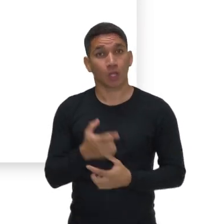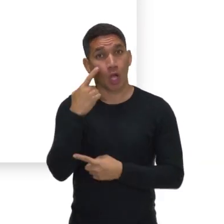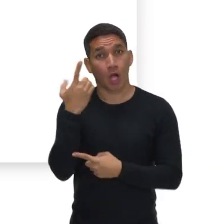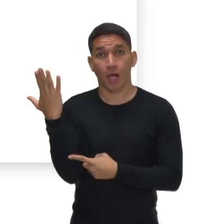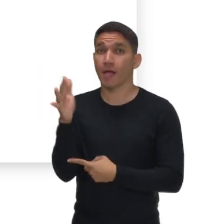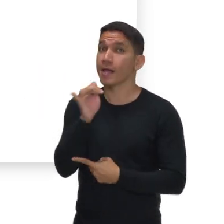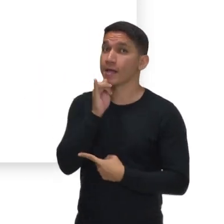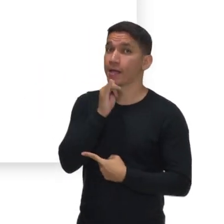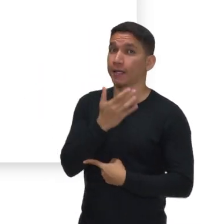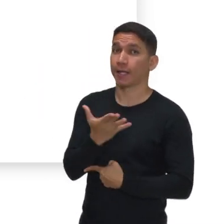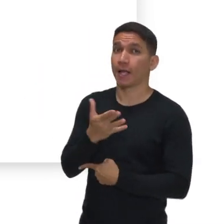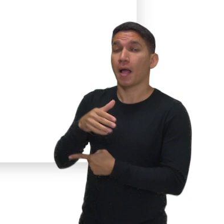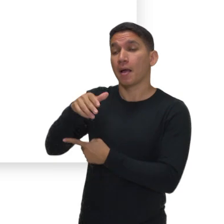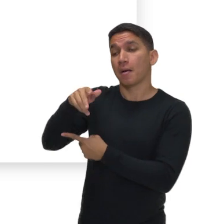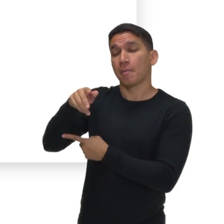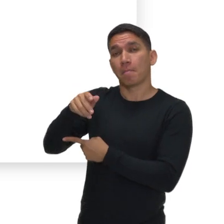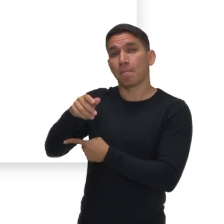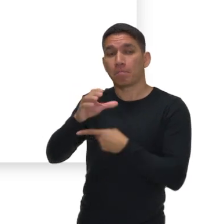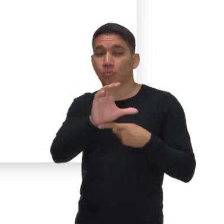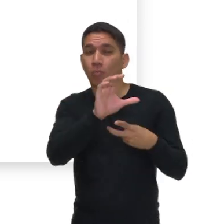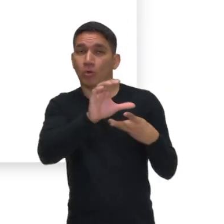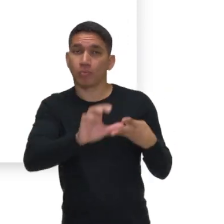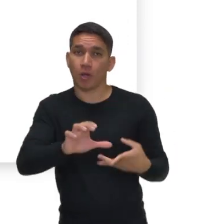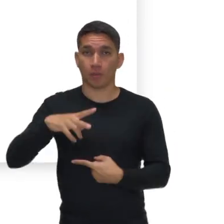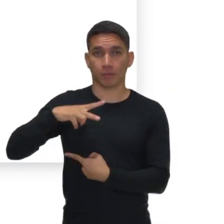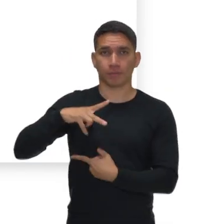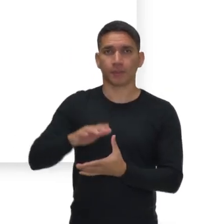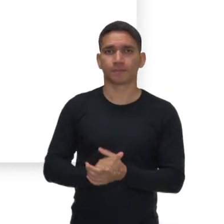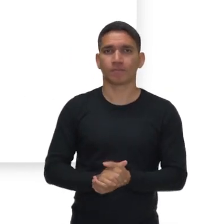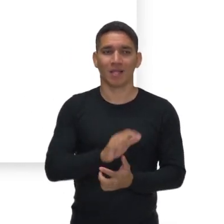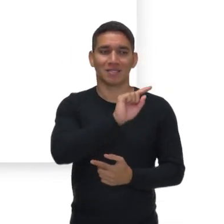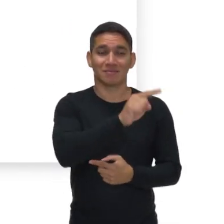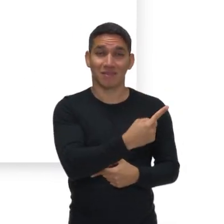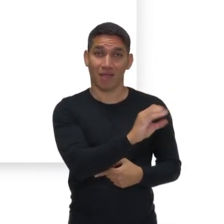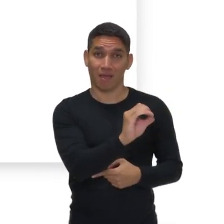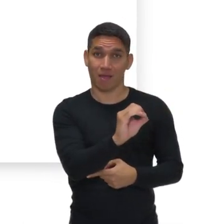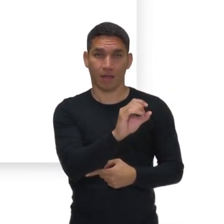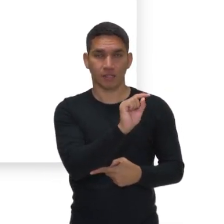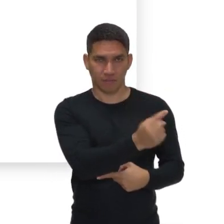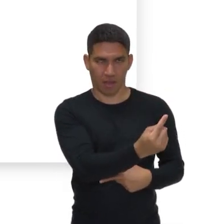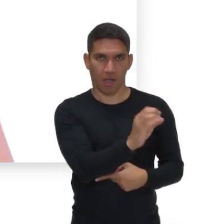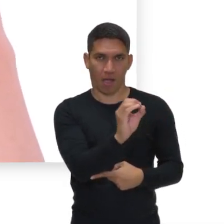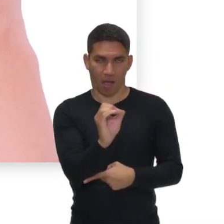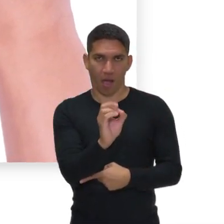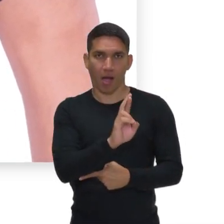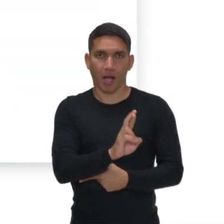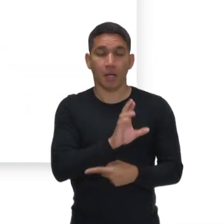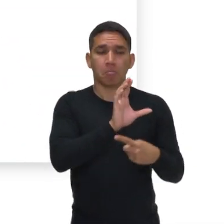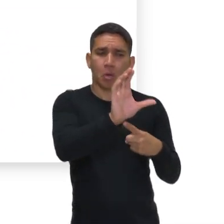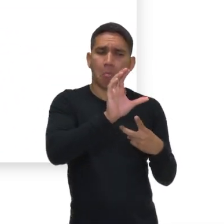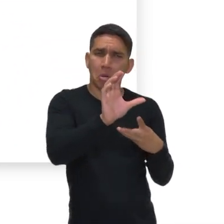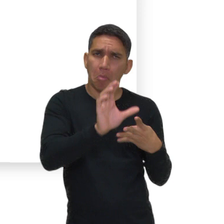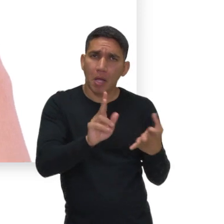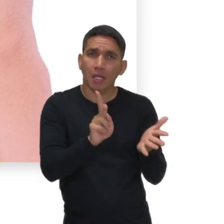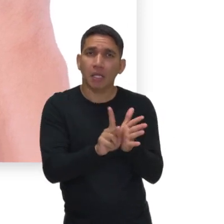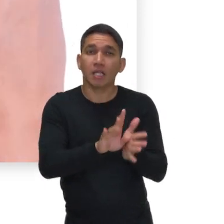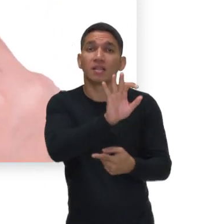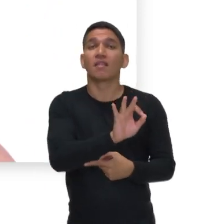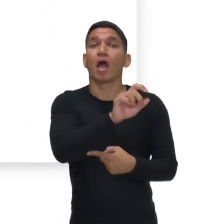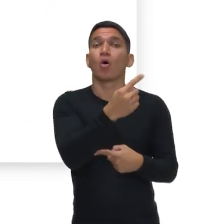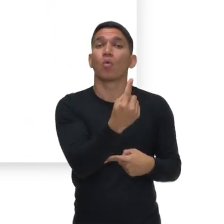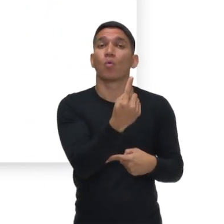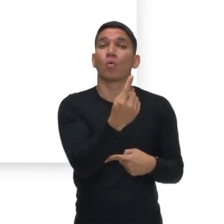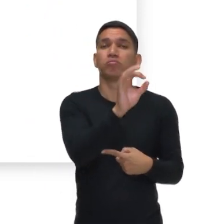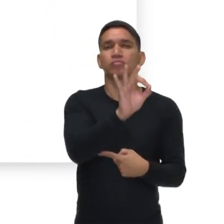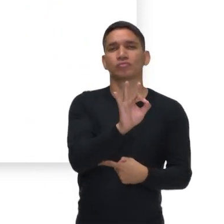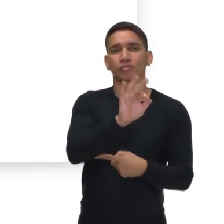segura. Vejamos um exemplo de previdência privada. R$ 100 investidos mensalmente com uma taxa